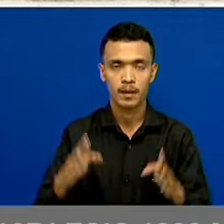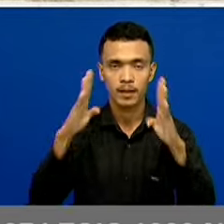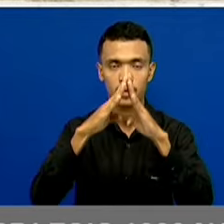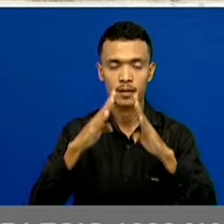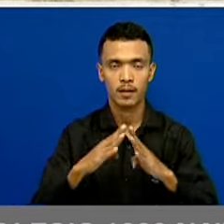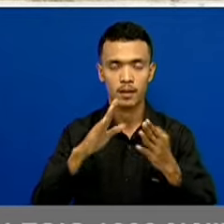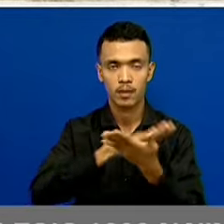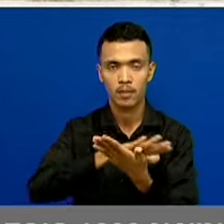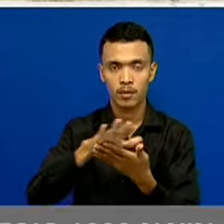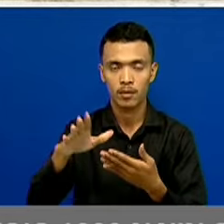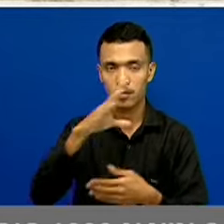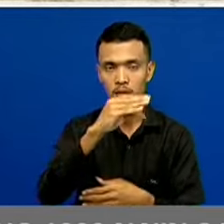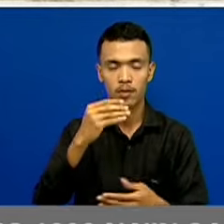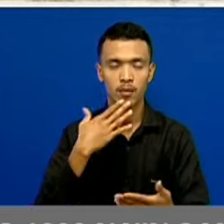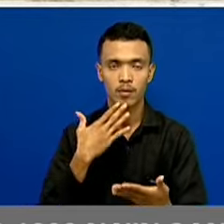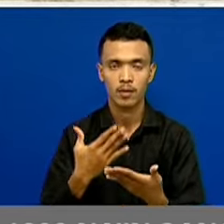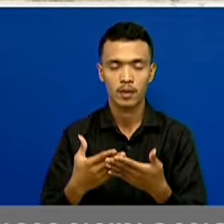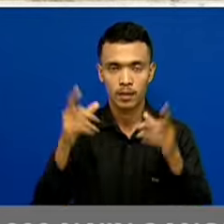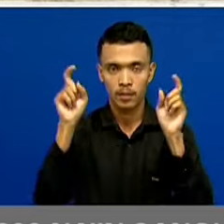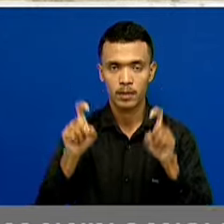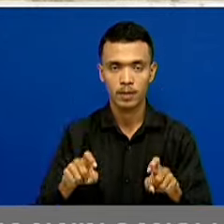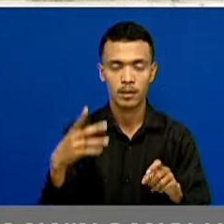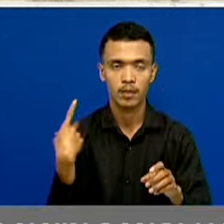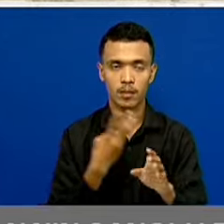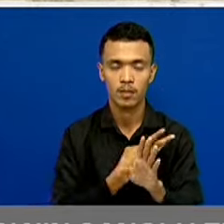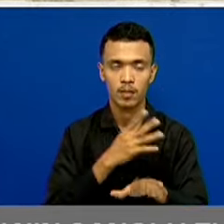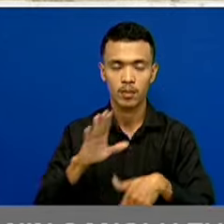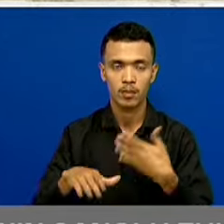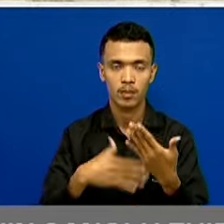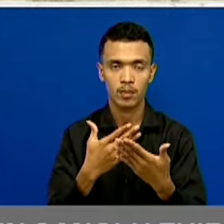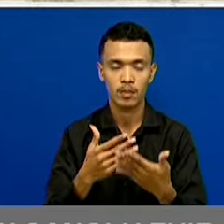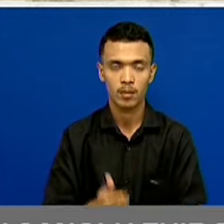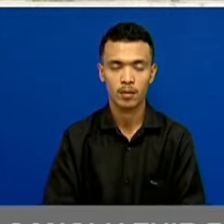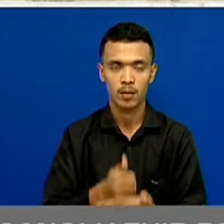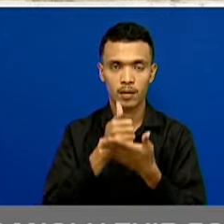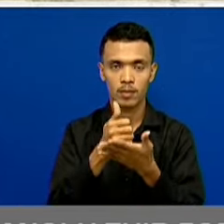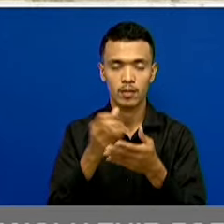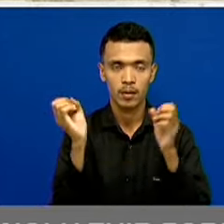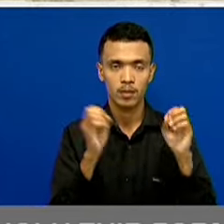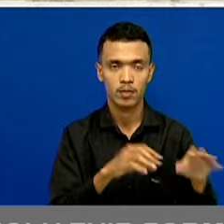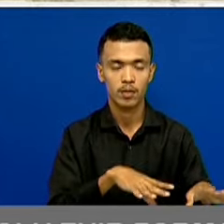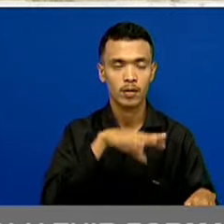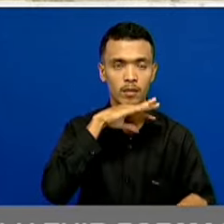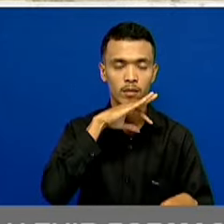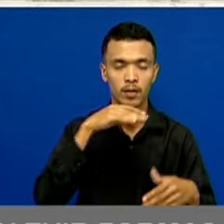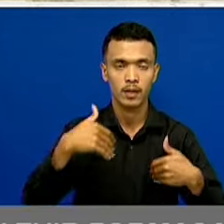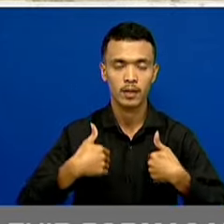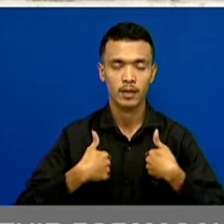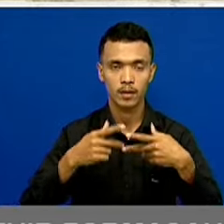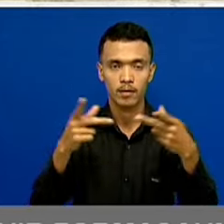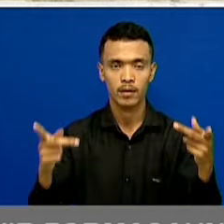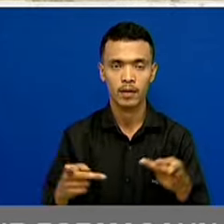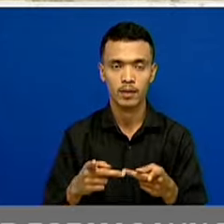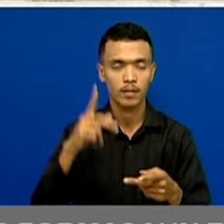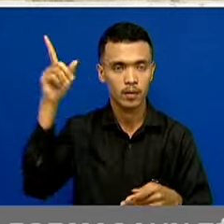Dili mos no saudável. Precisa ita hotu nia kontribuição. Tabane, bankira sue lixo iha lixeira de bemaka governo prepara